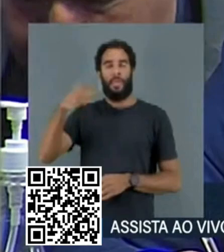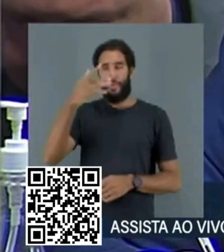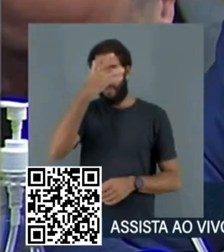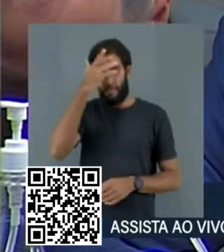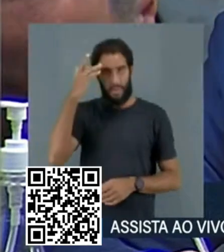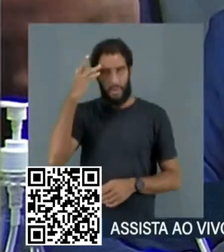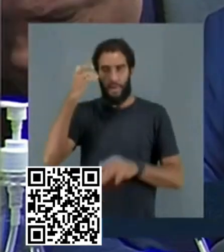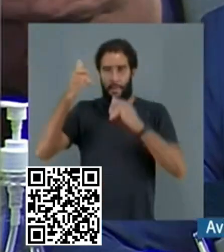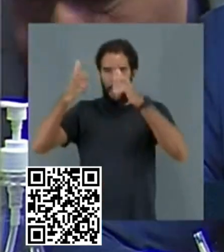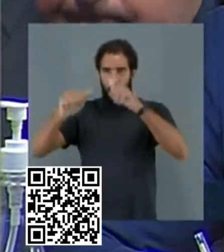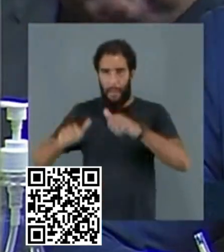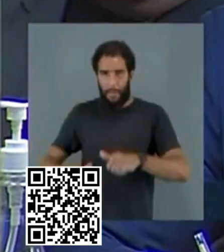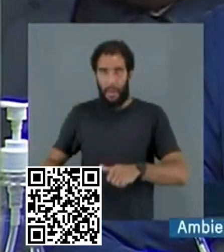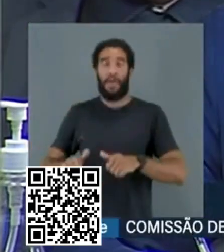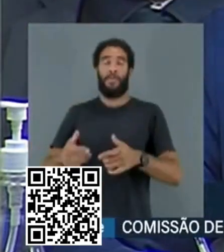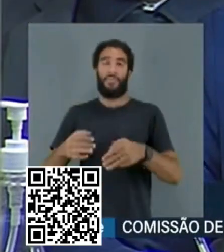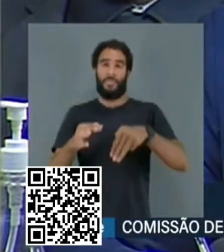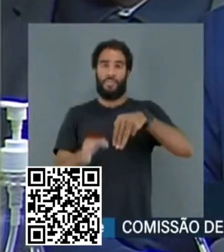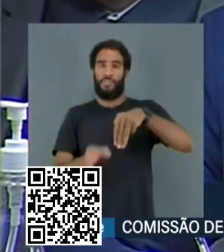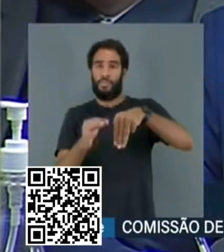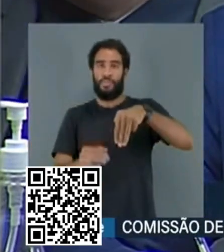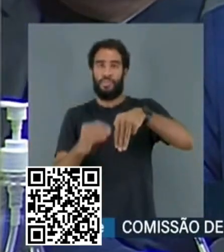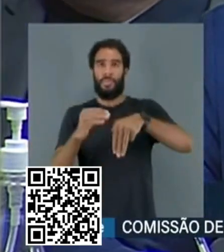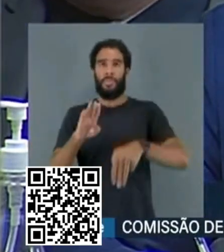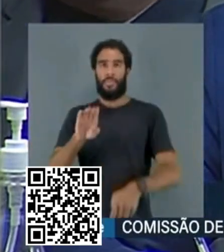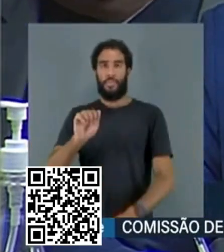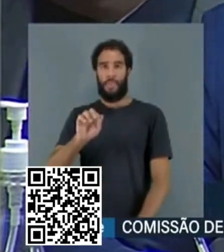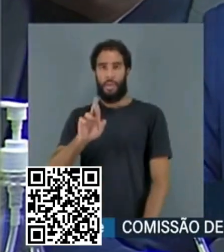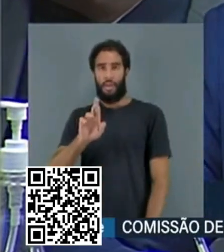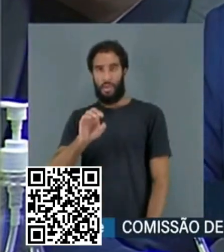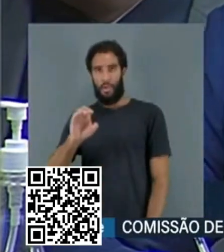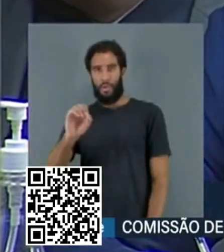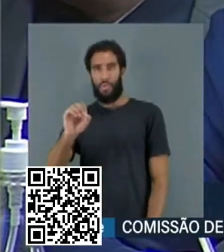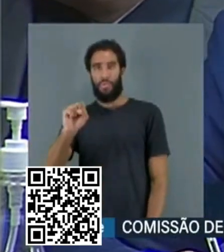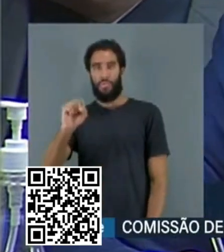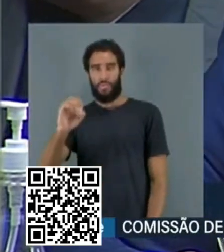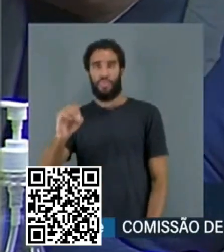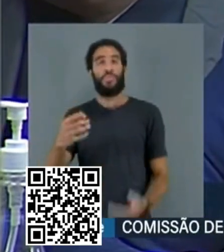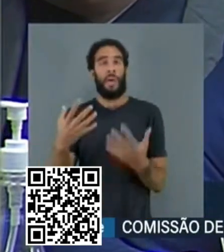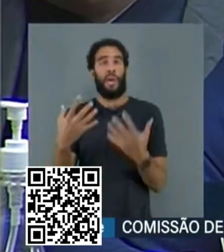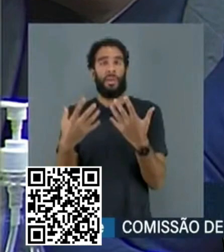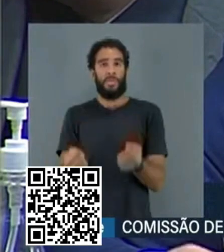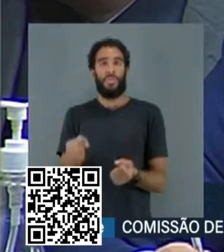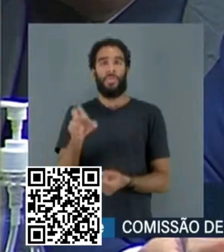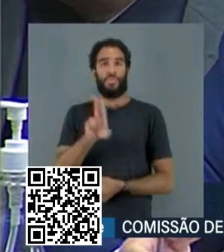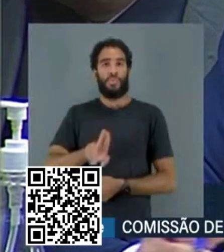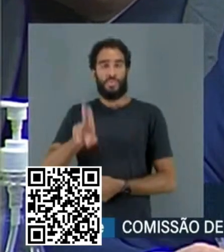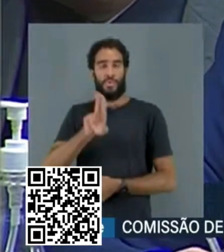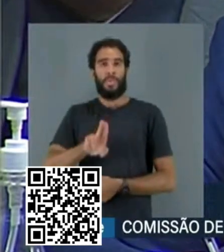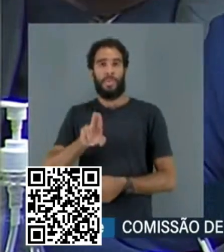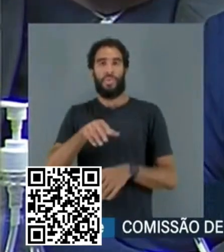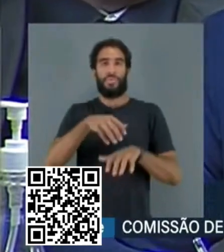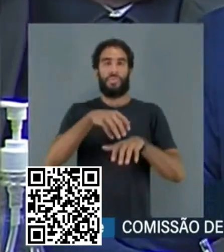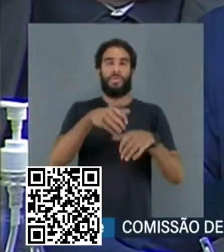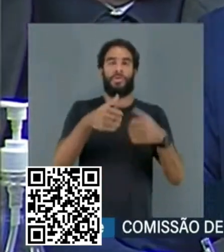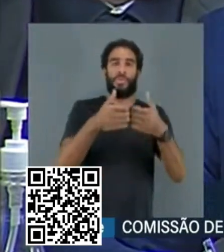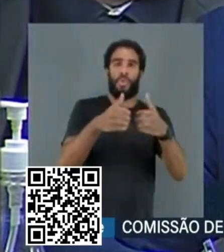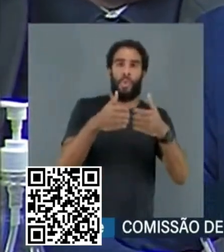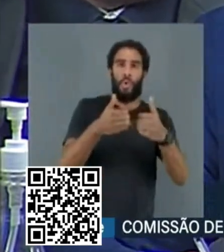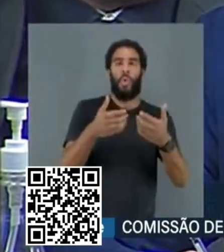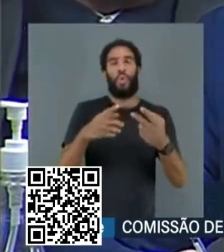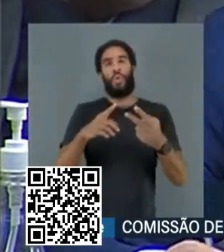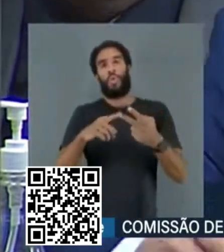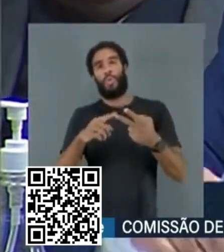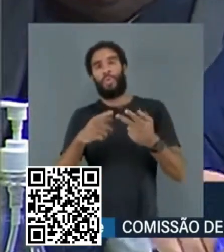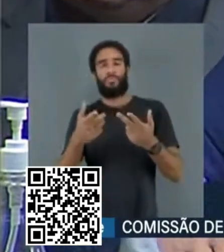nova petição e o ministro Barroso estendeu a utilização desses bens públicos ou concessionários ou a